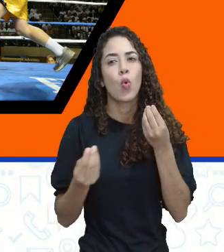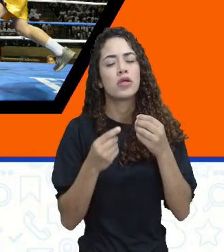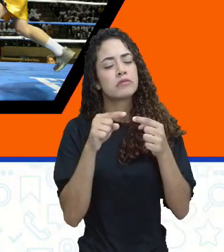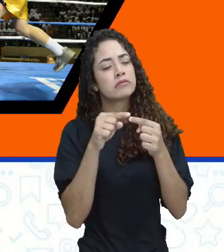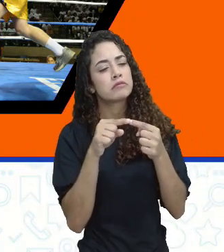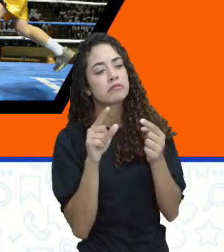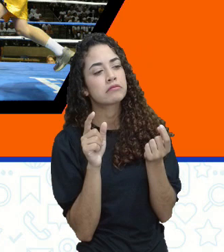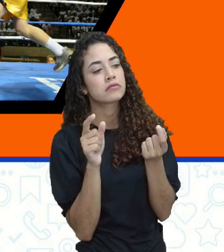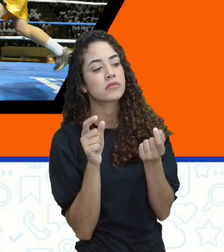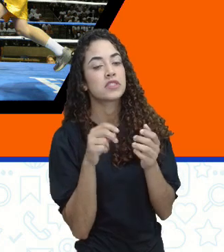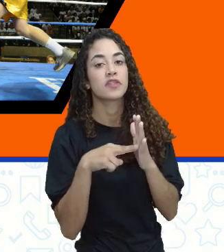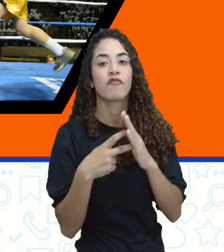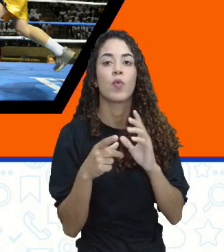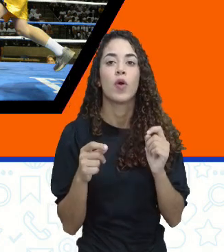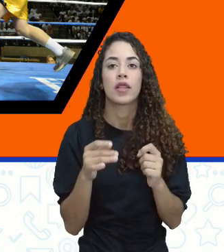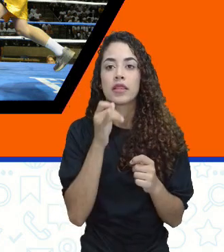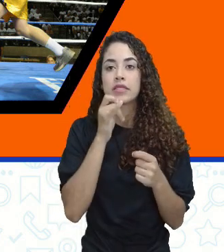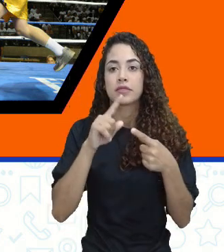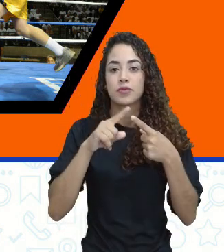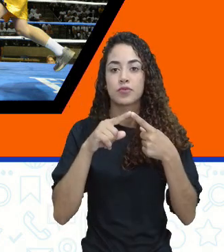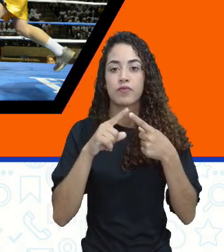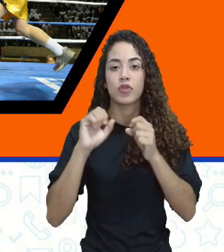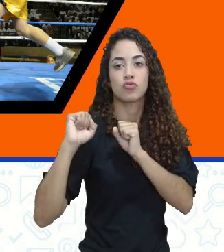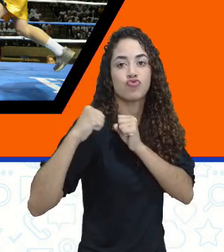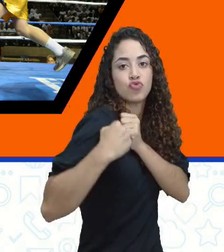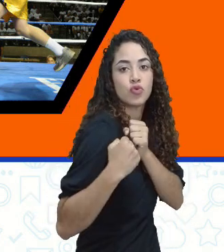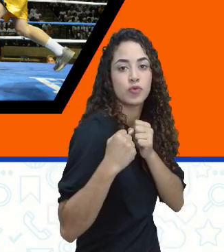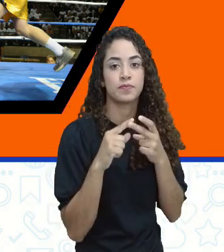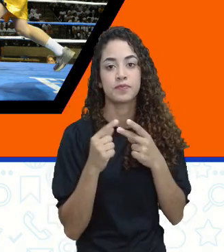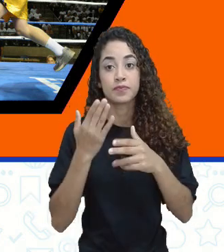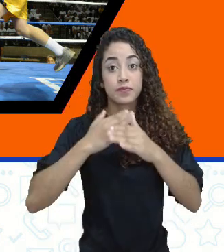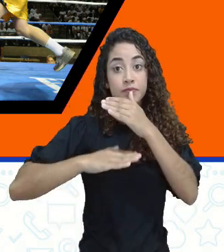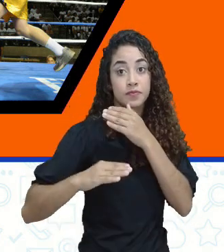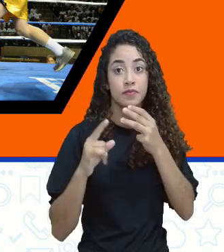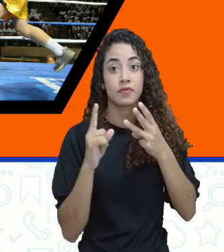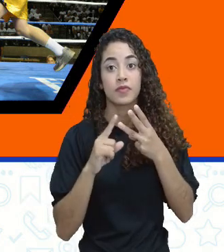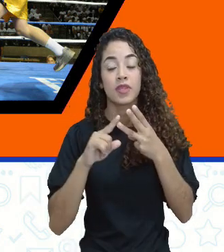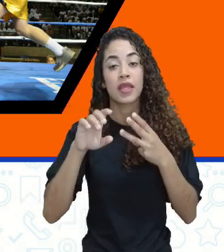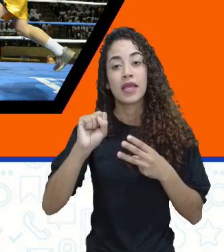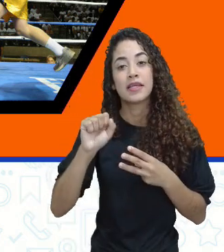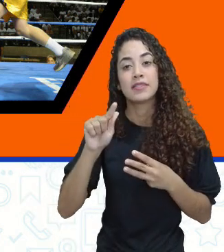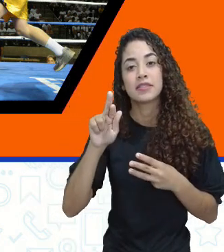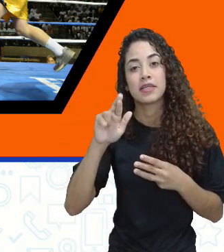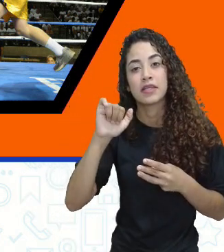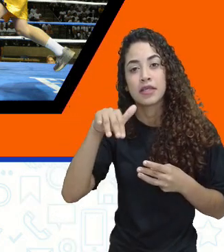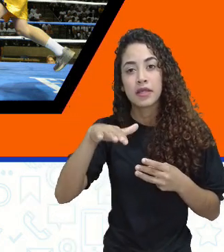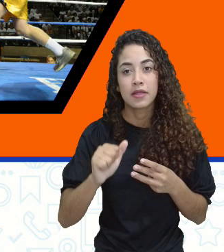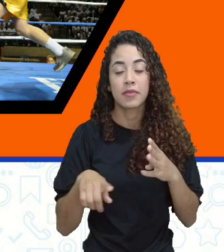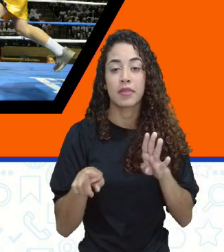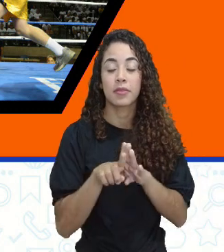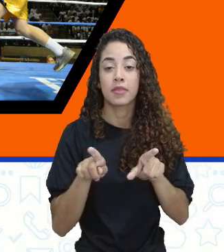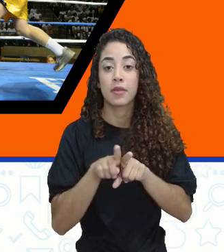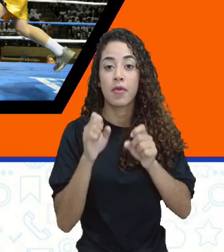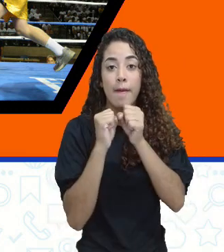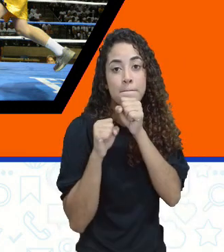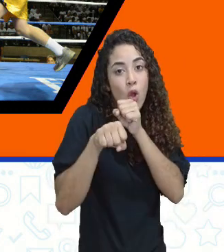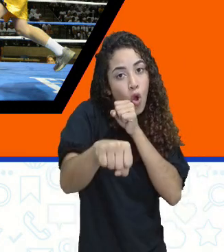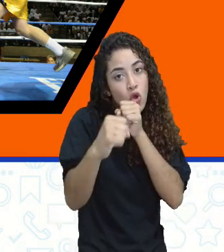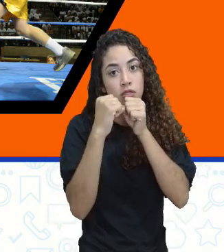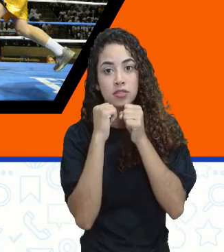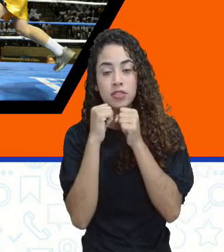trata. Então, exemplos aí, o judô, o karatê, a esgrima e o boxe,